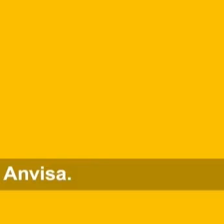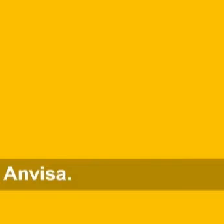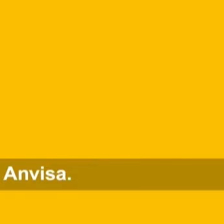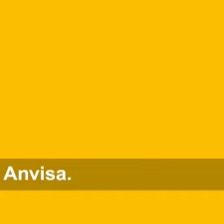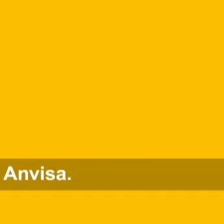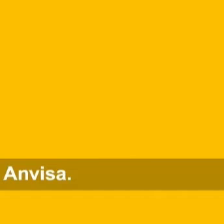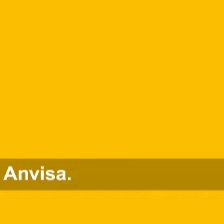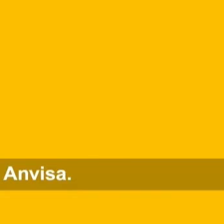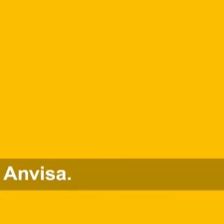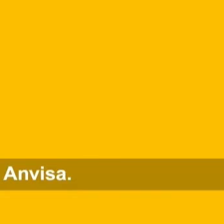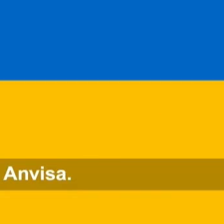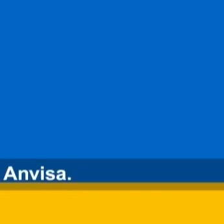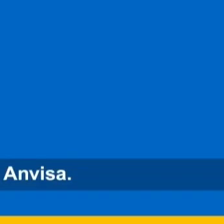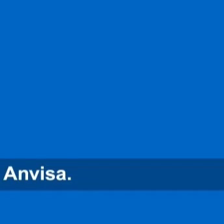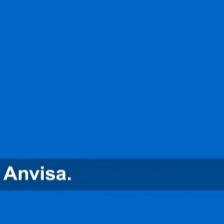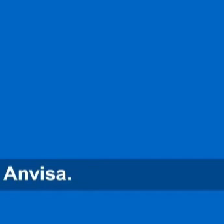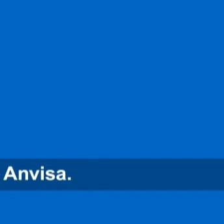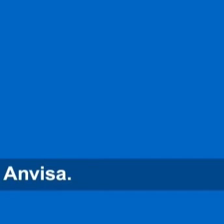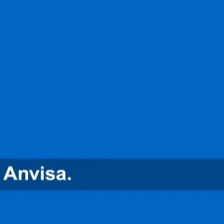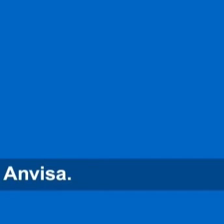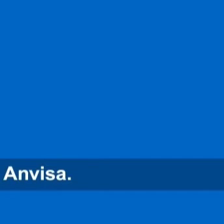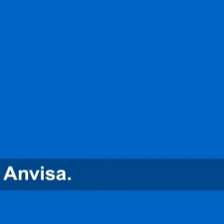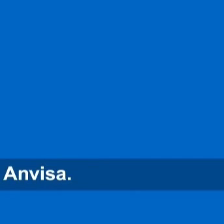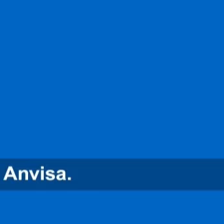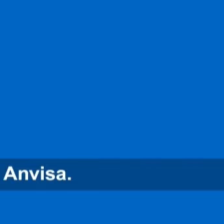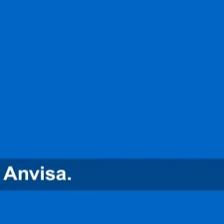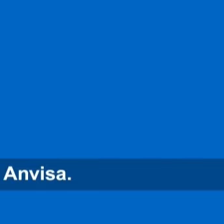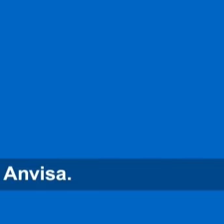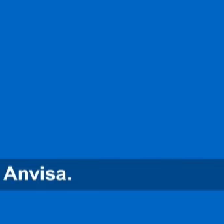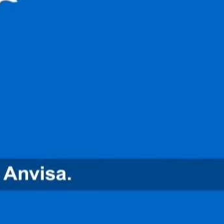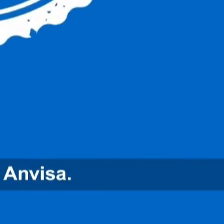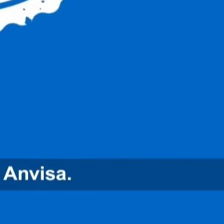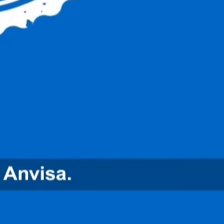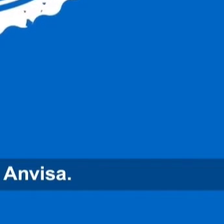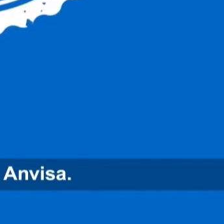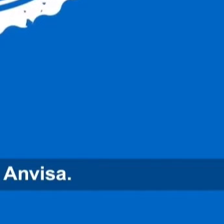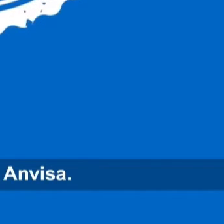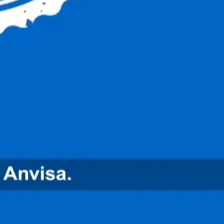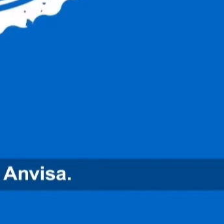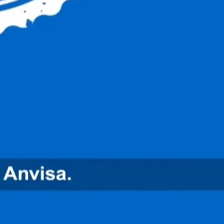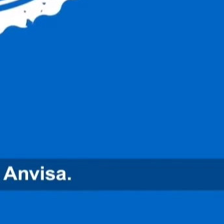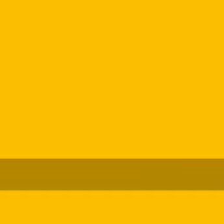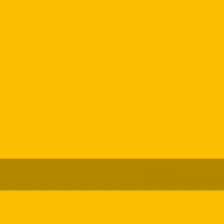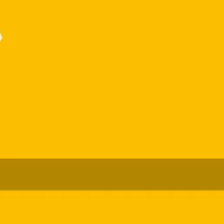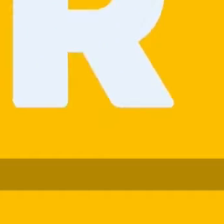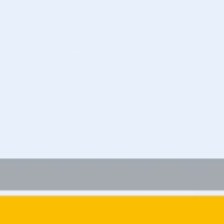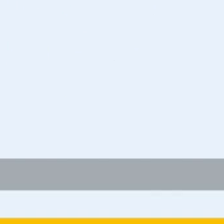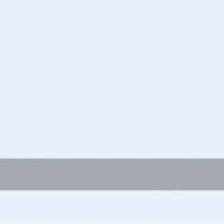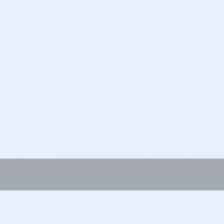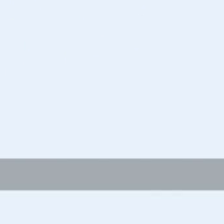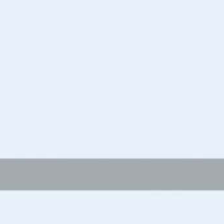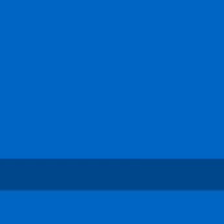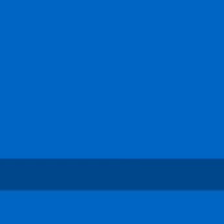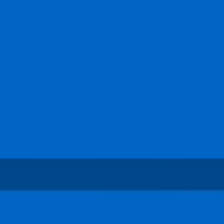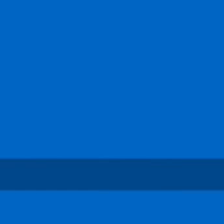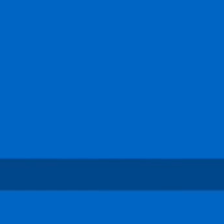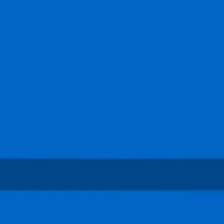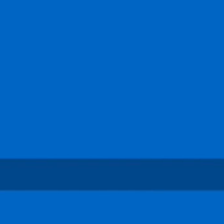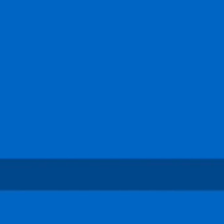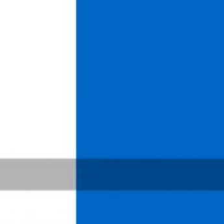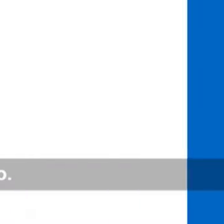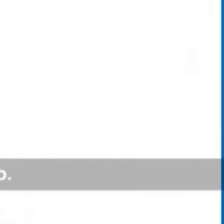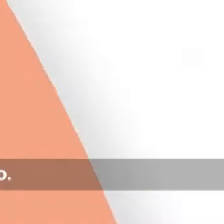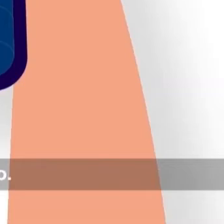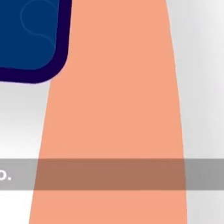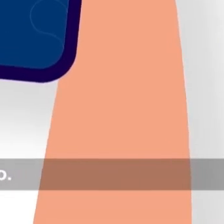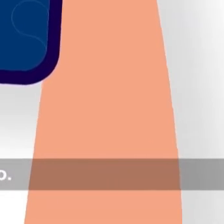vacinar. E lembre-se, todas as vacinas oferecidas pelo governo federal são testadas e aprovadas pela Anvisa. Quando chegar a sua vez,